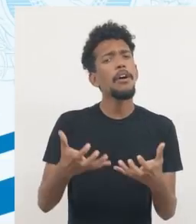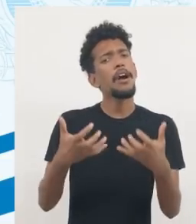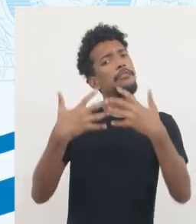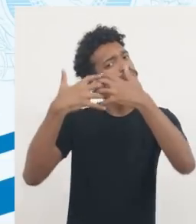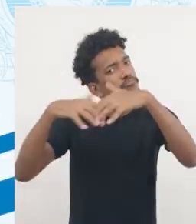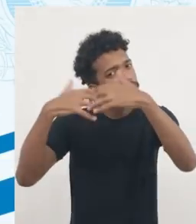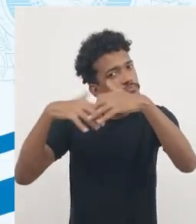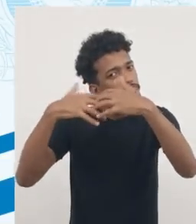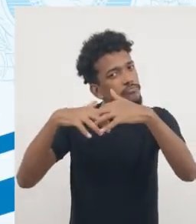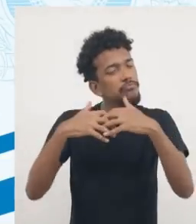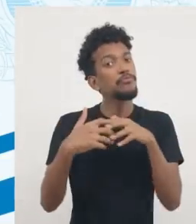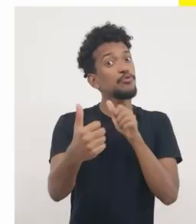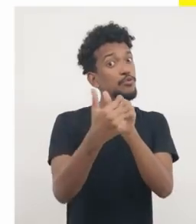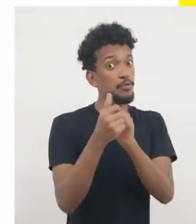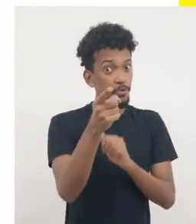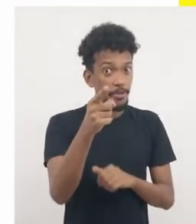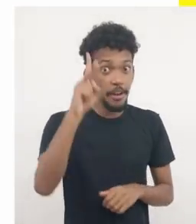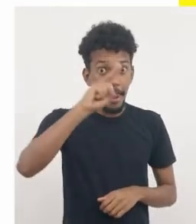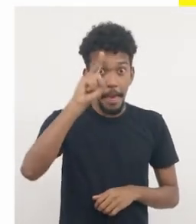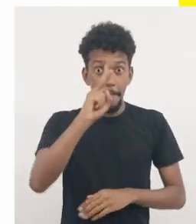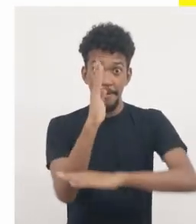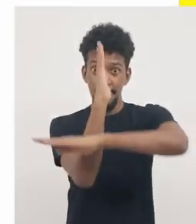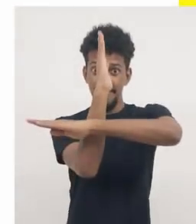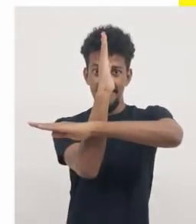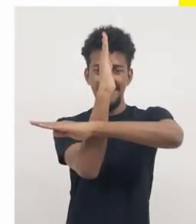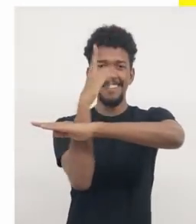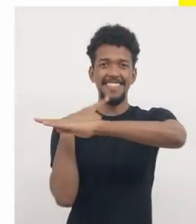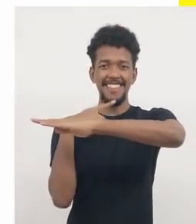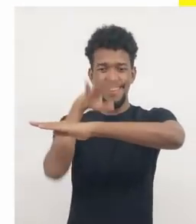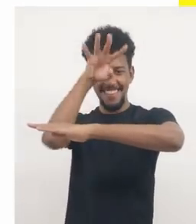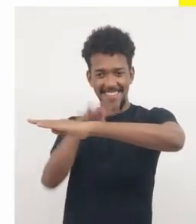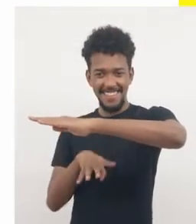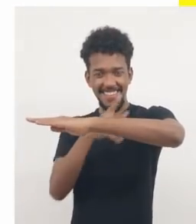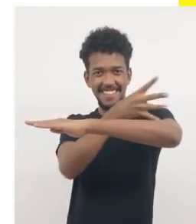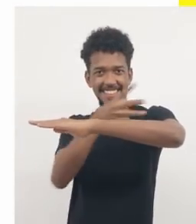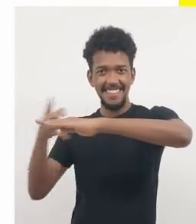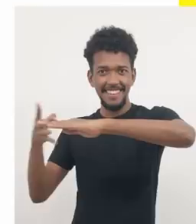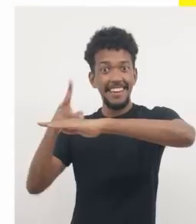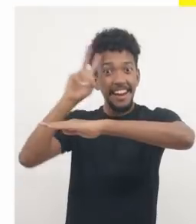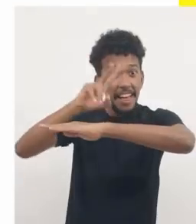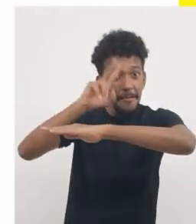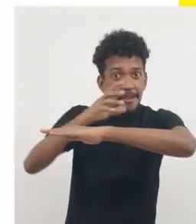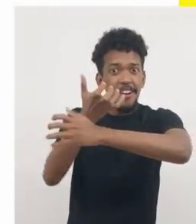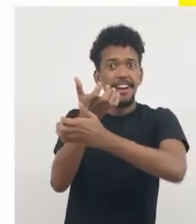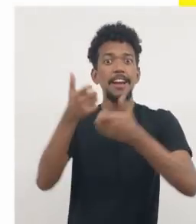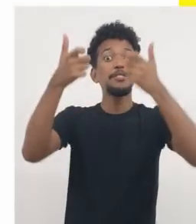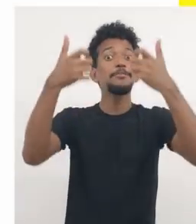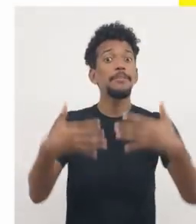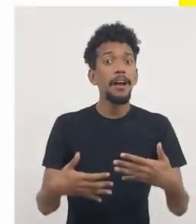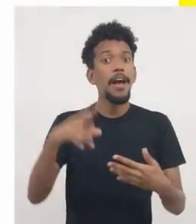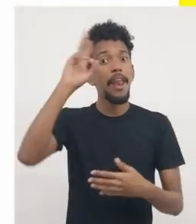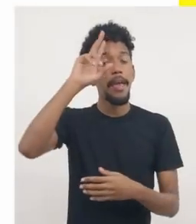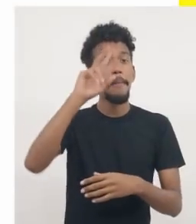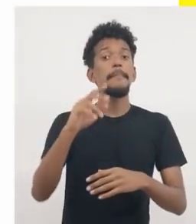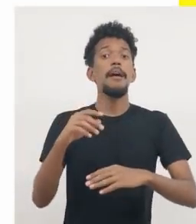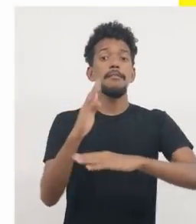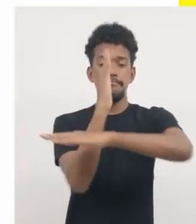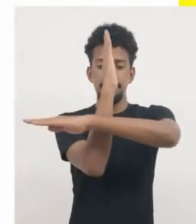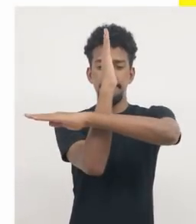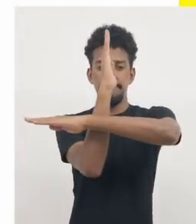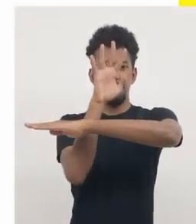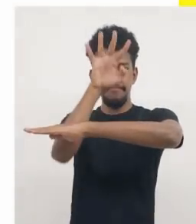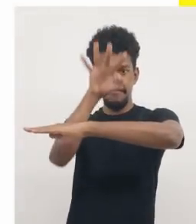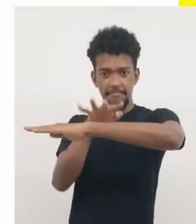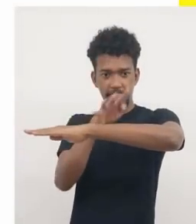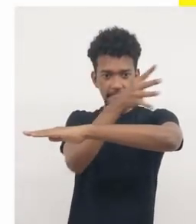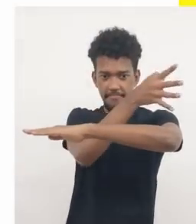pensar um pouquinho mais com você. Lembrou aí o plano cartesiano? Gostaria de lembrar, quando